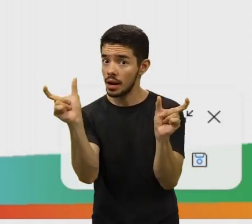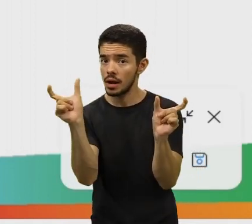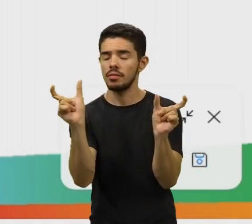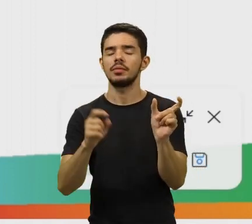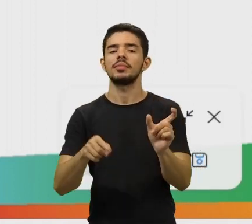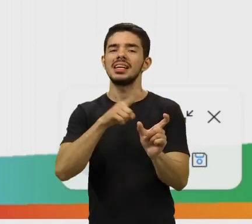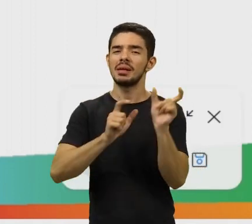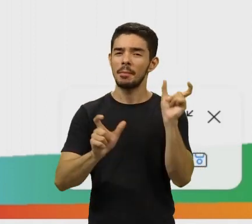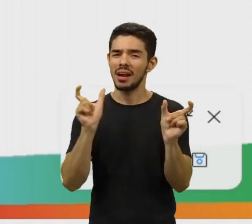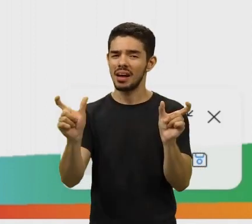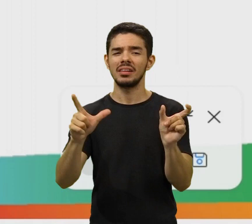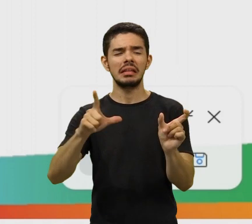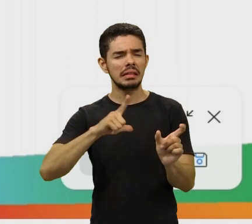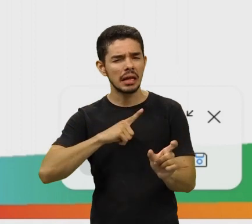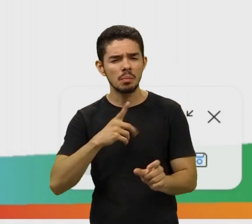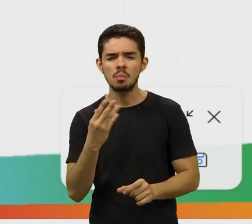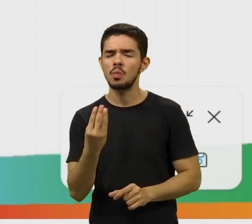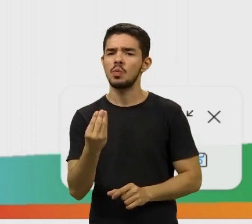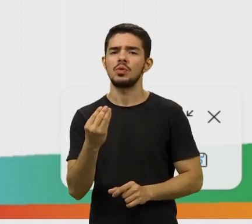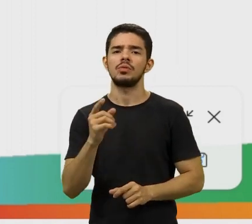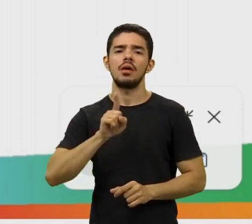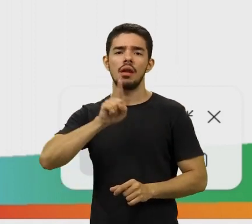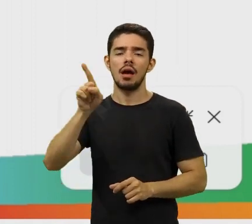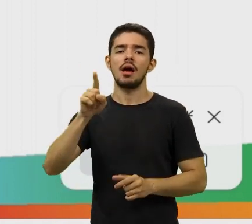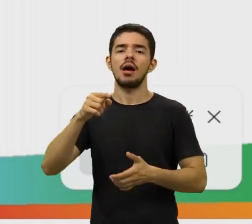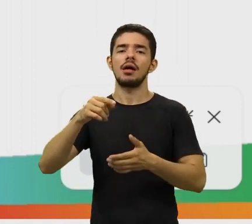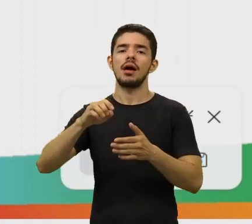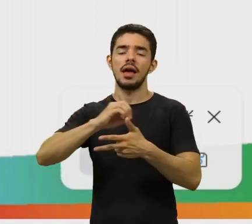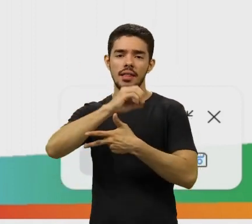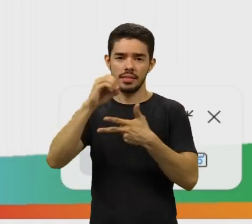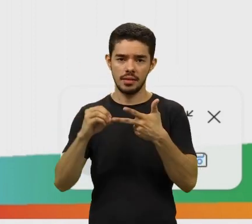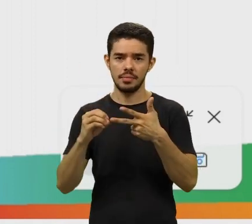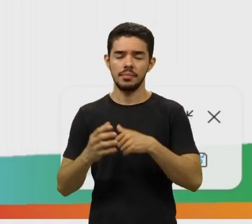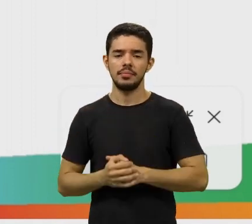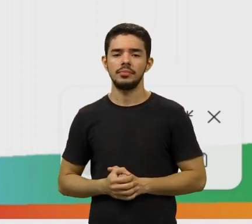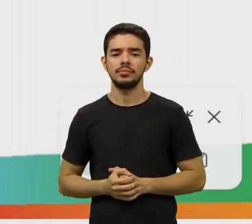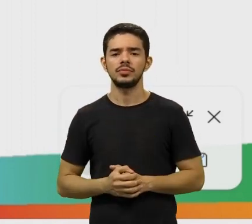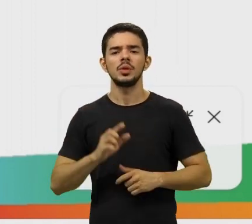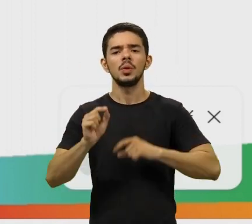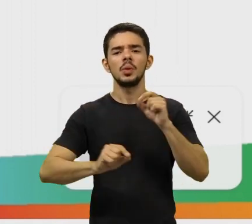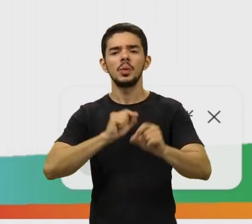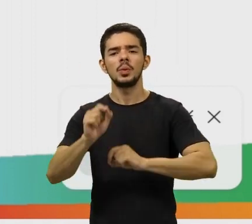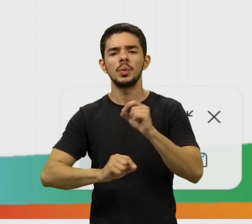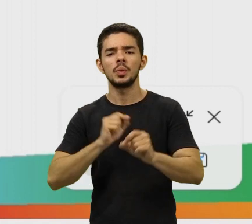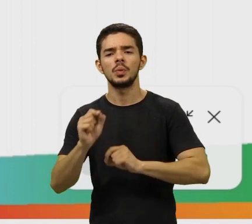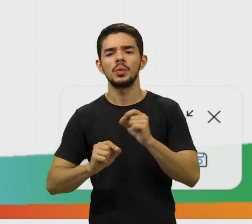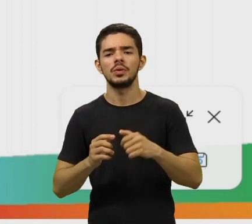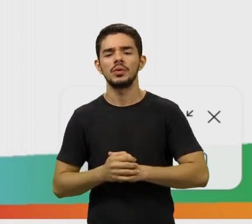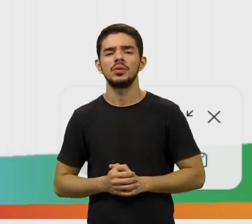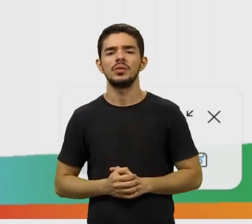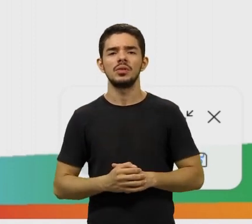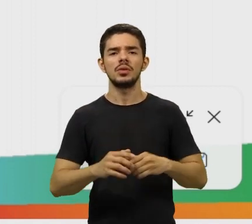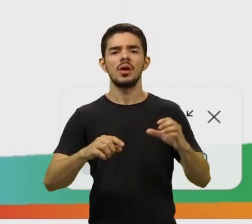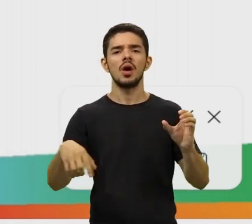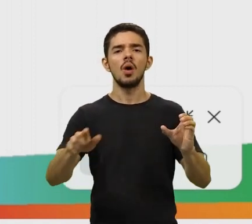tá? Esses termos caem muito lá nas questõezinhas do Enem. O que são